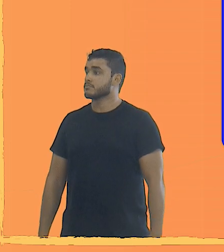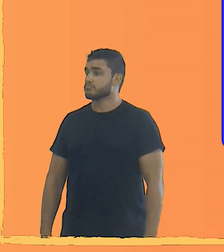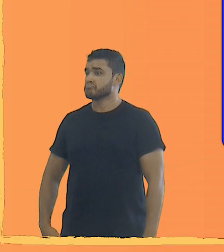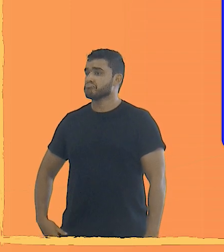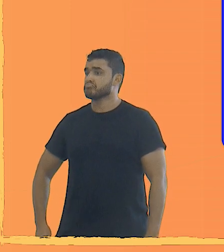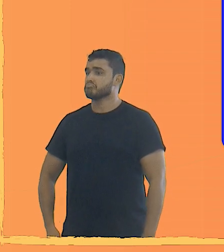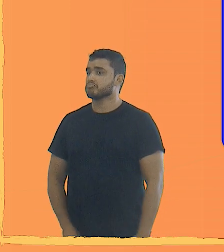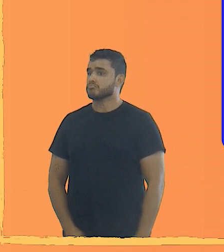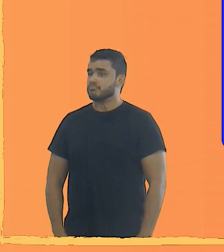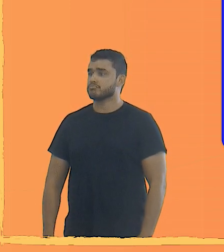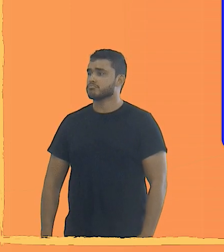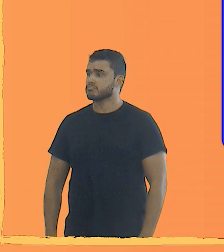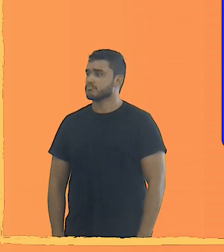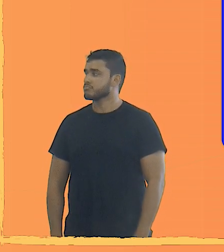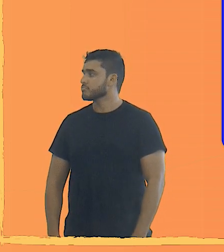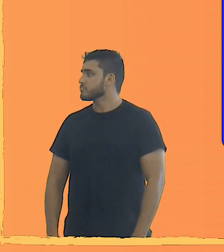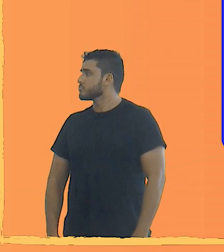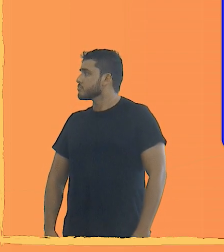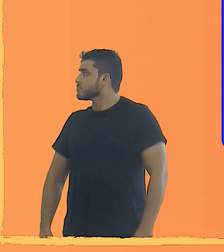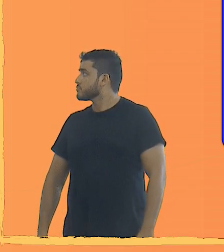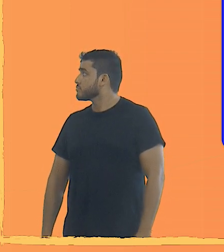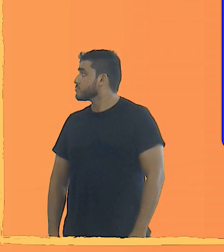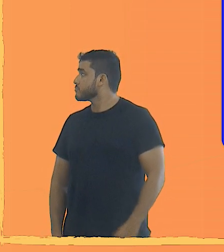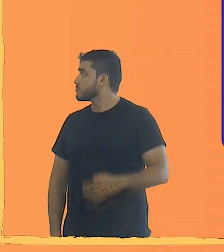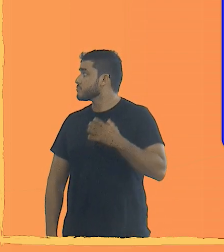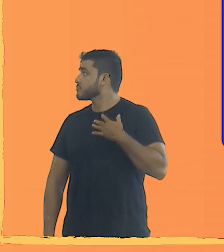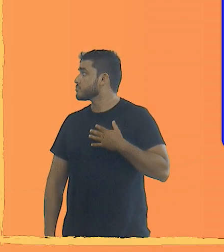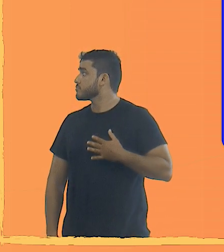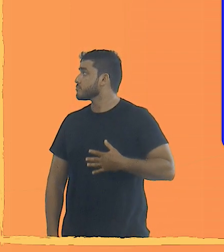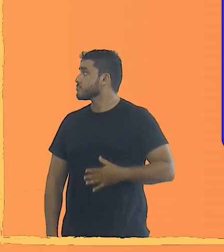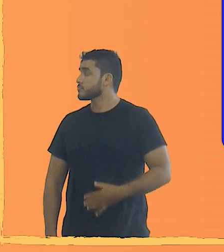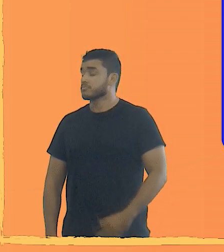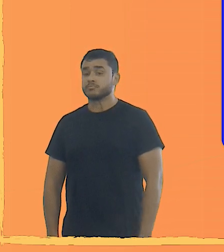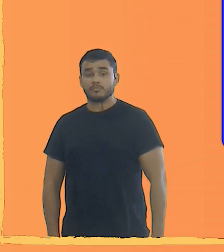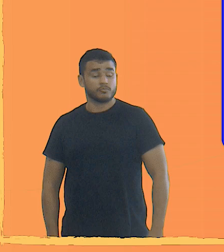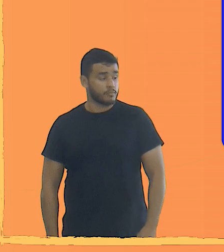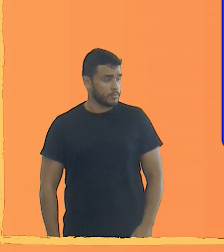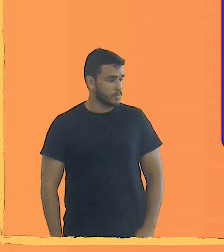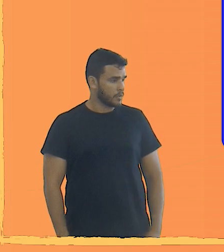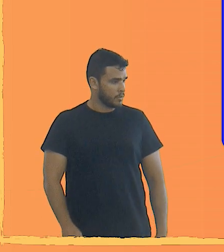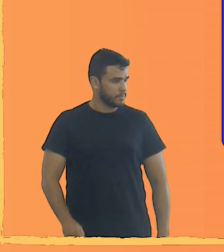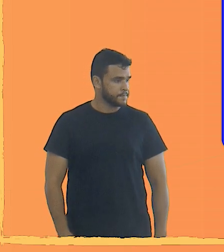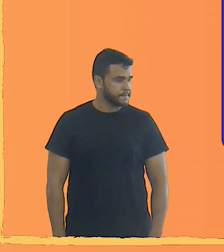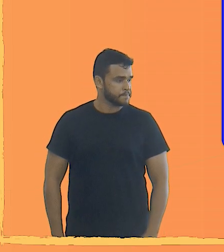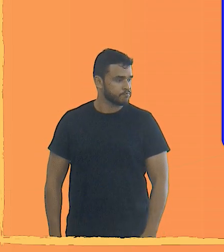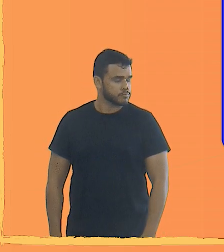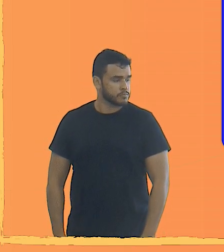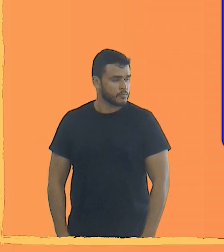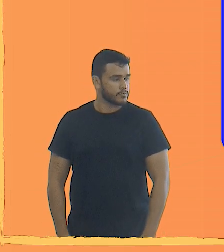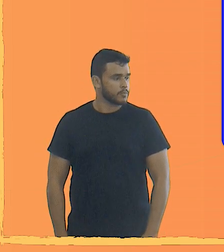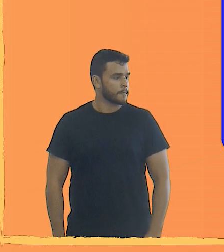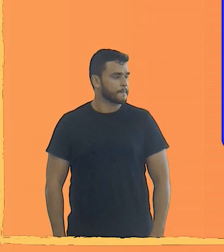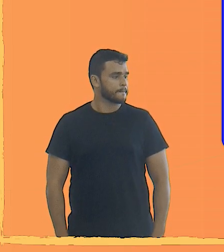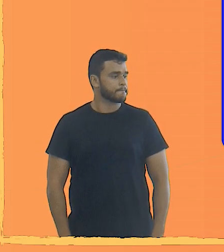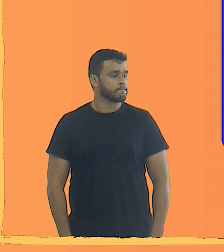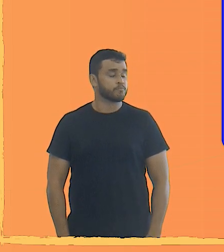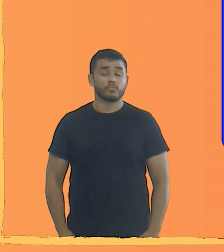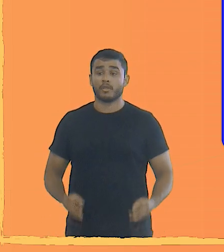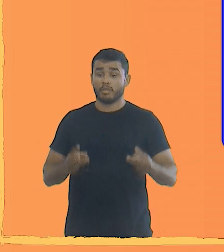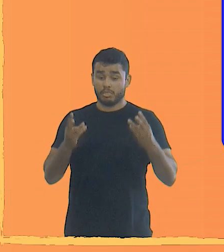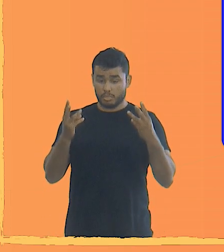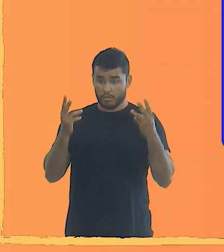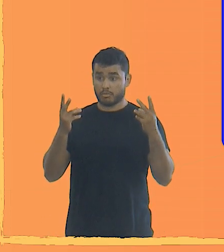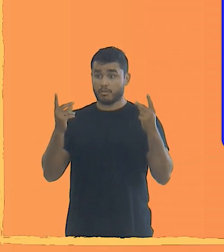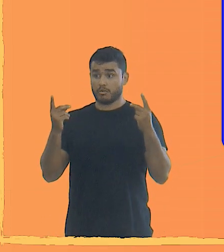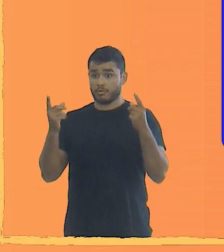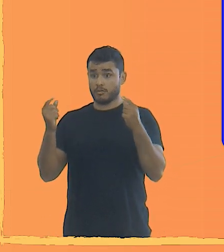Então vamos lá. Para cada letra, 26 possibilidades. Para cada dígito, 10 possibilidades. Na hora que a gente efetuar o